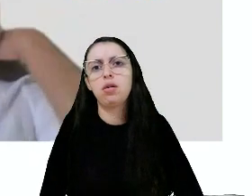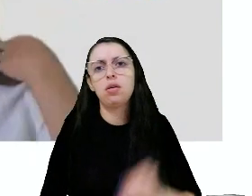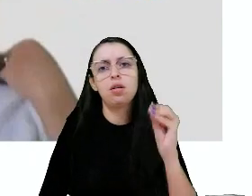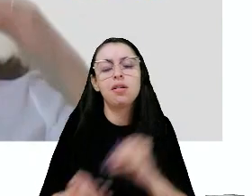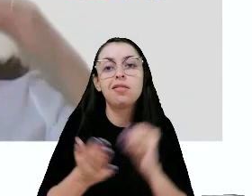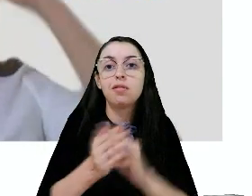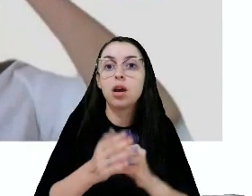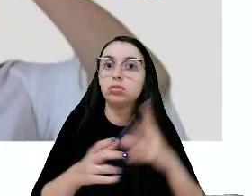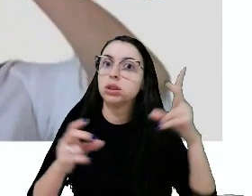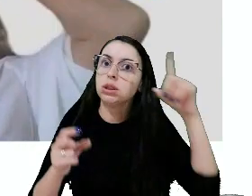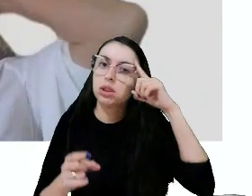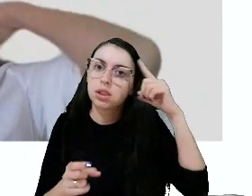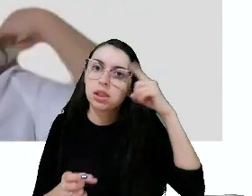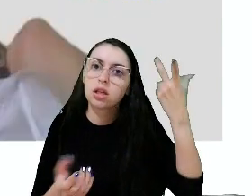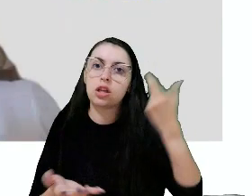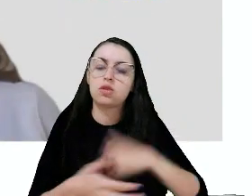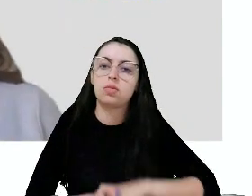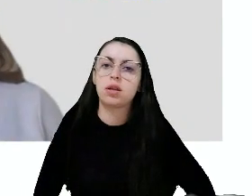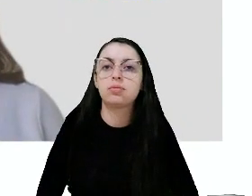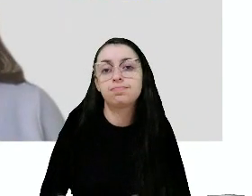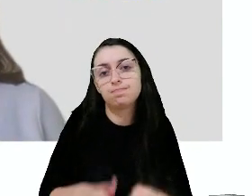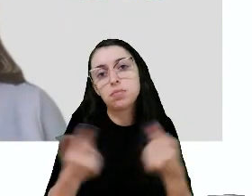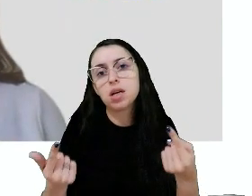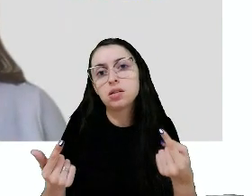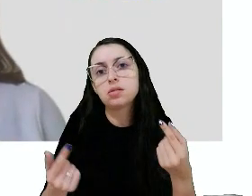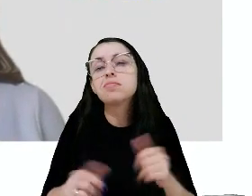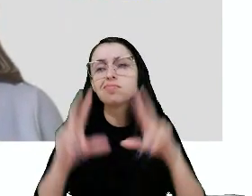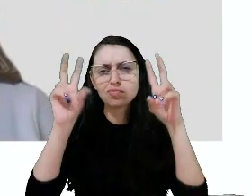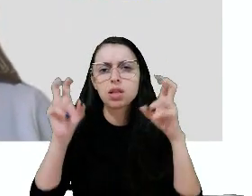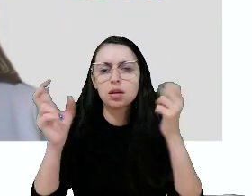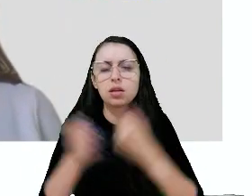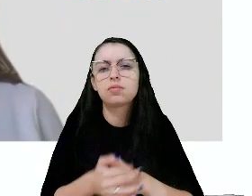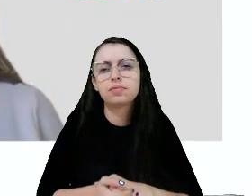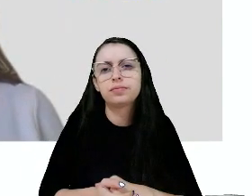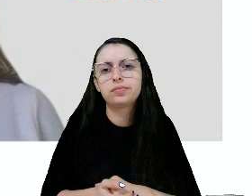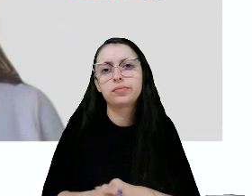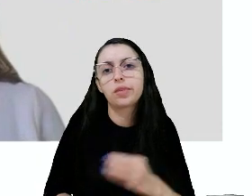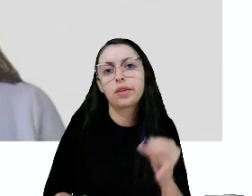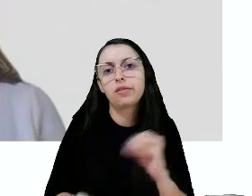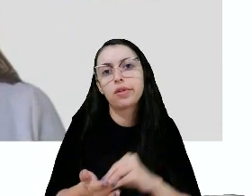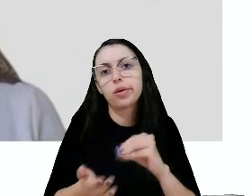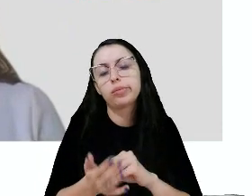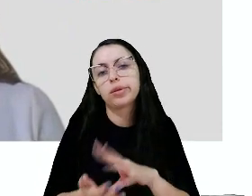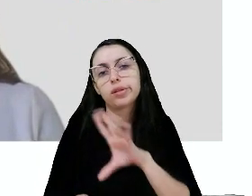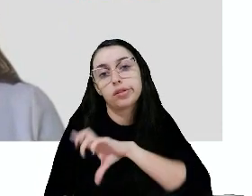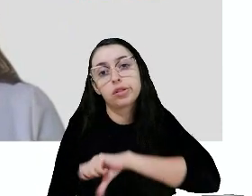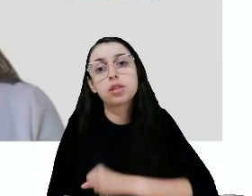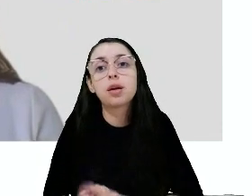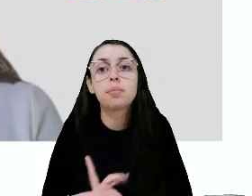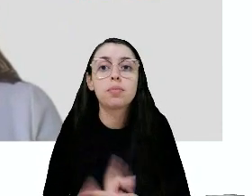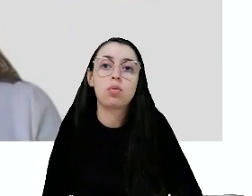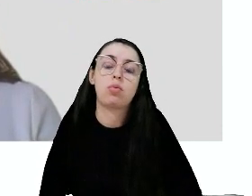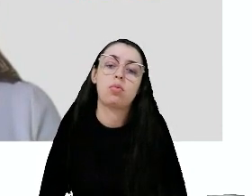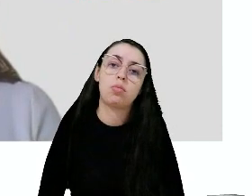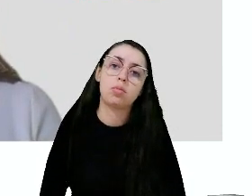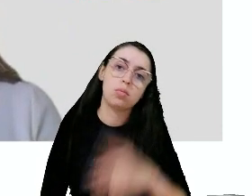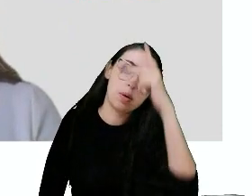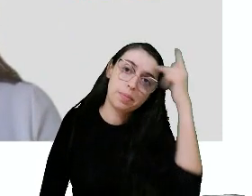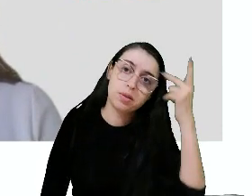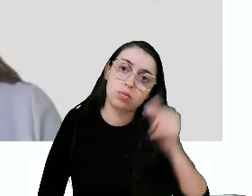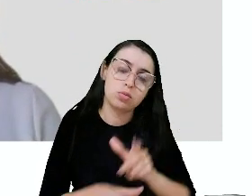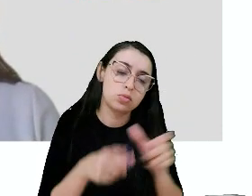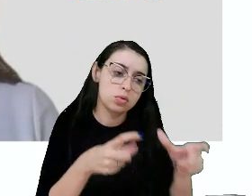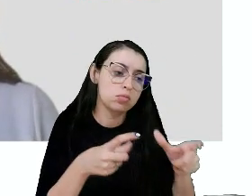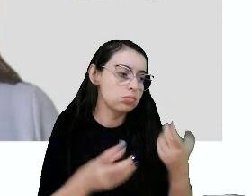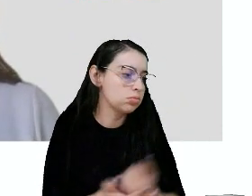de lucidez, não é? Mas eu queria destacar o aspecto de falta de compaixão, né? Meu Deus, não